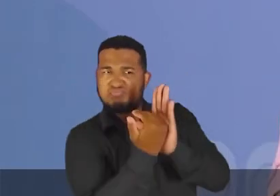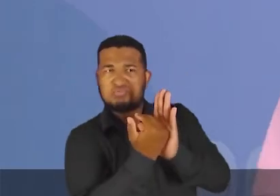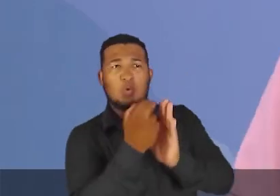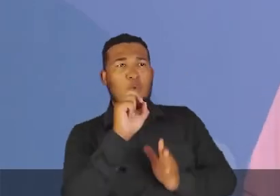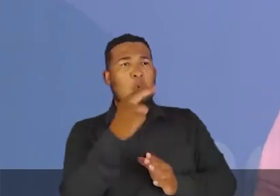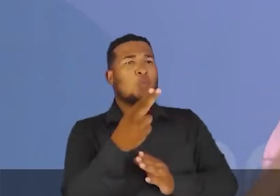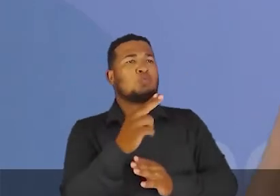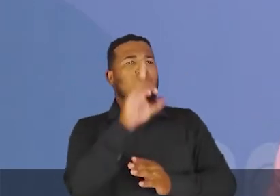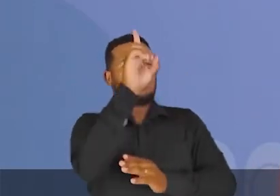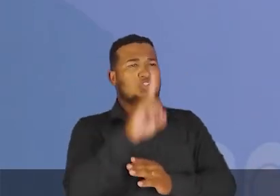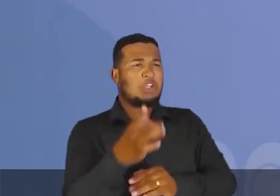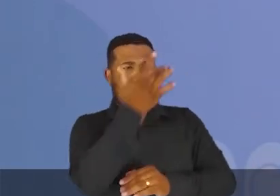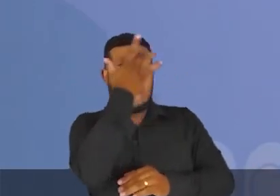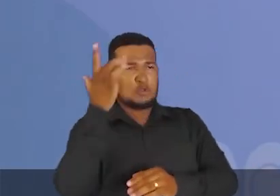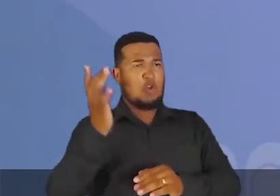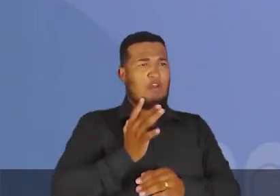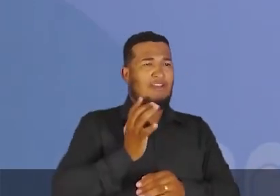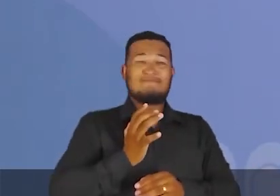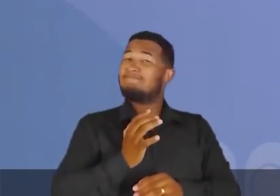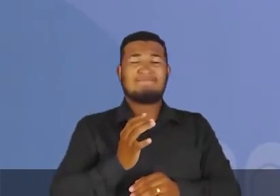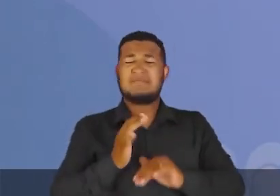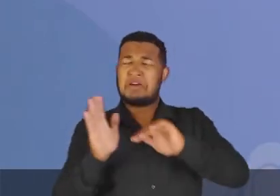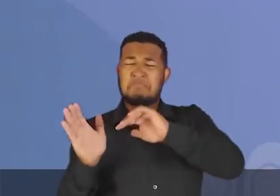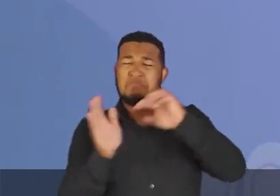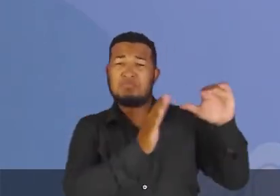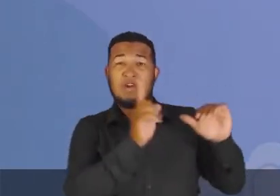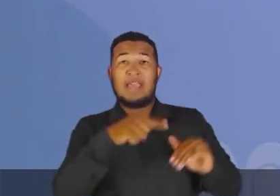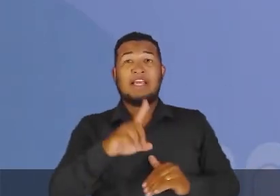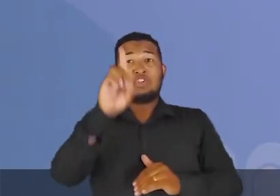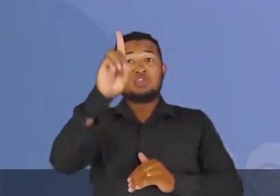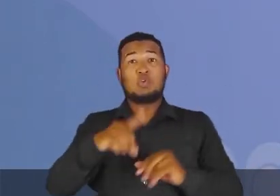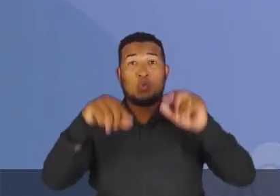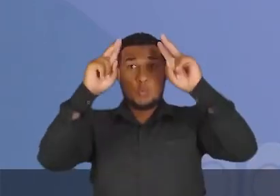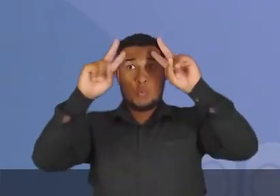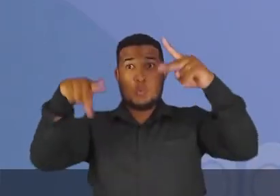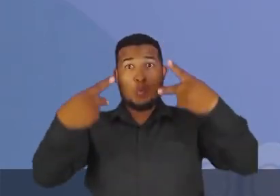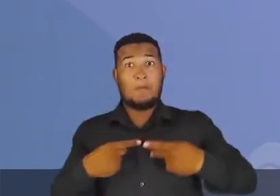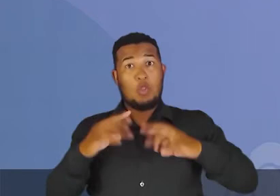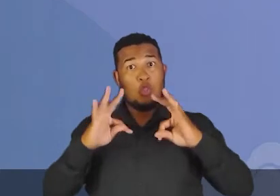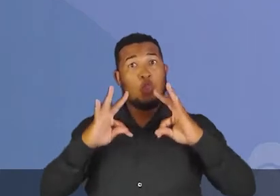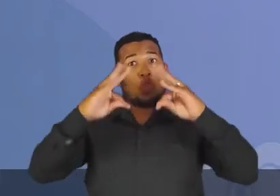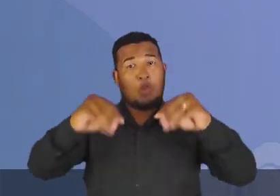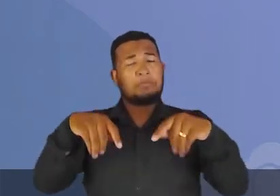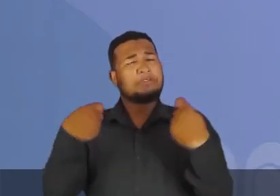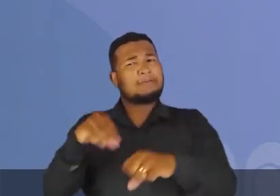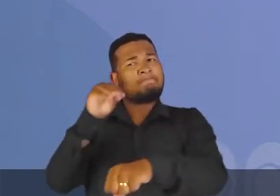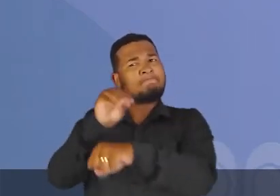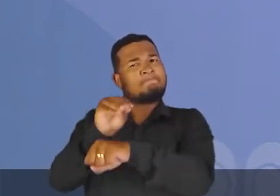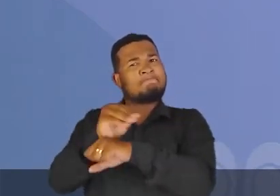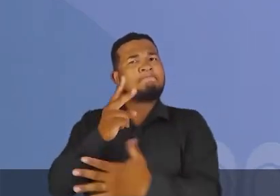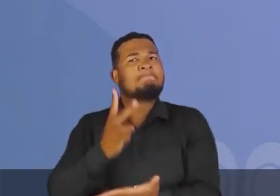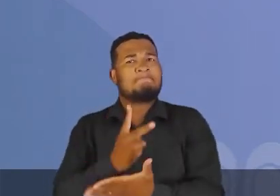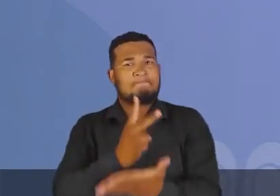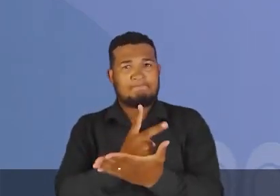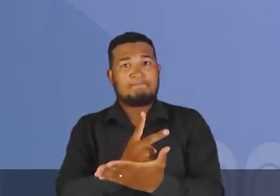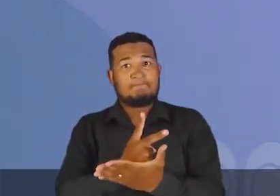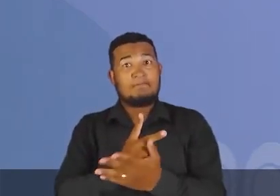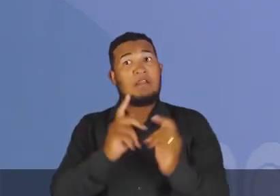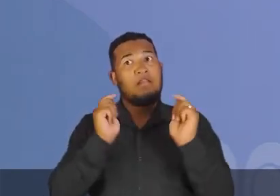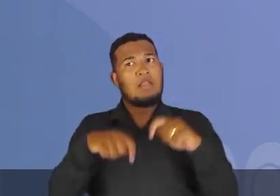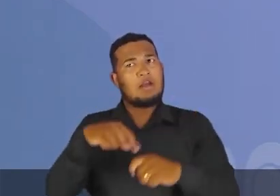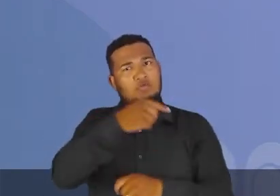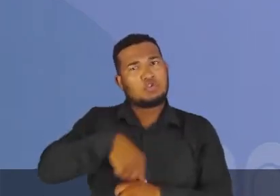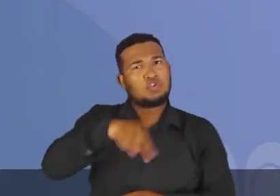que são ricas, são direitos humanos que precisam ser preservados a todo momento. E que a gente